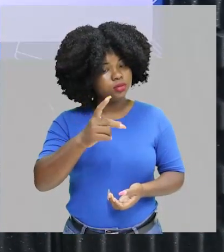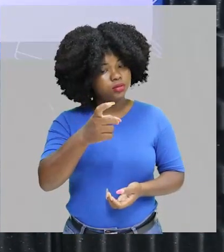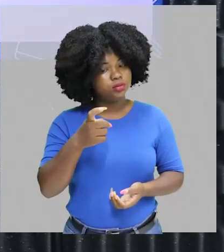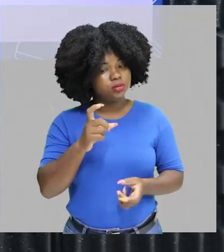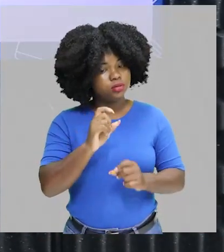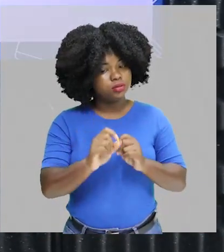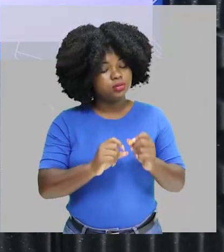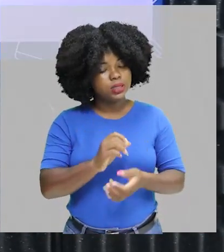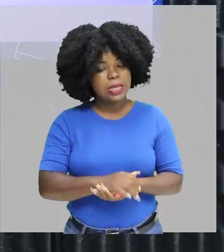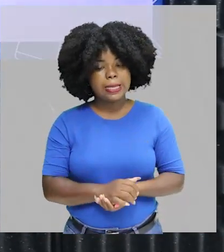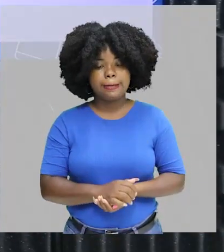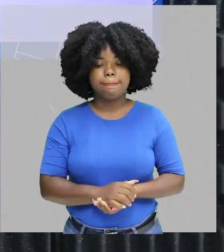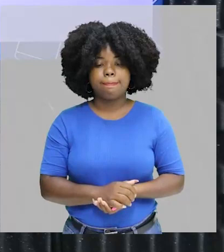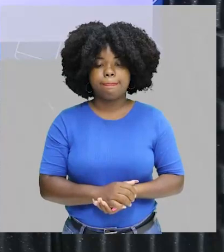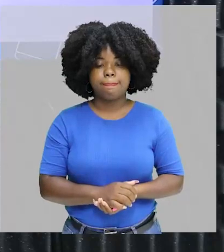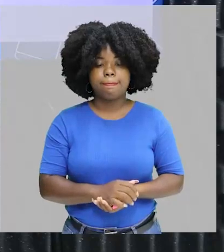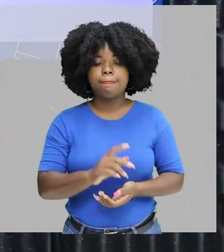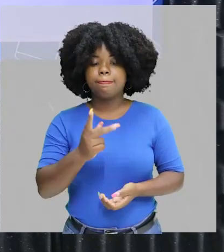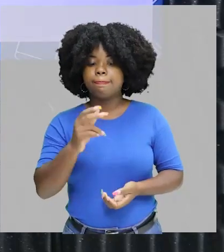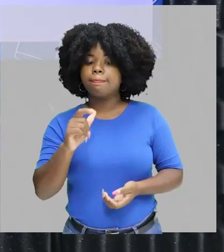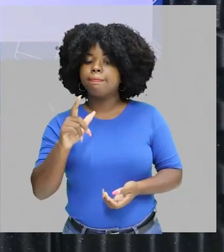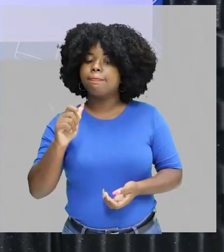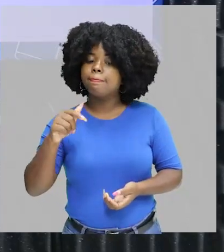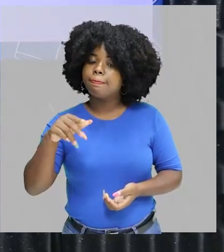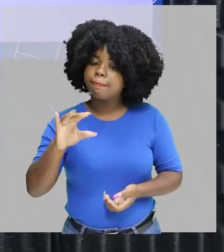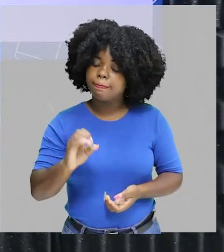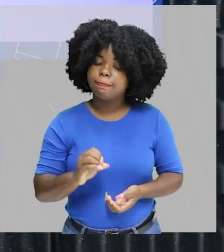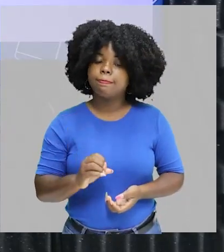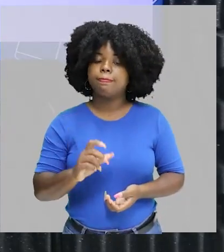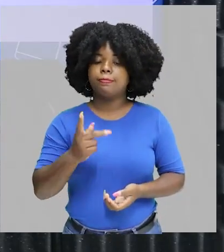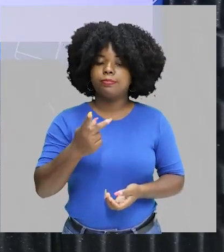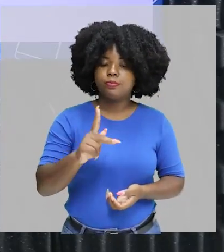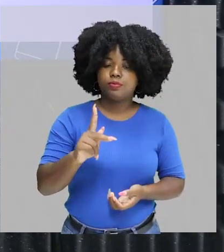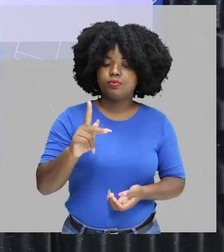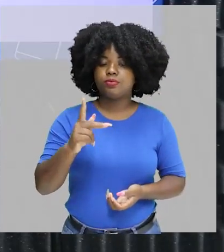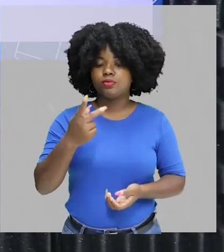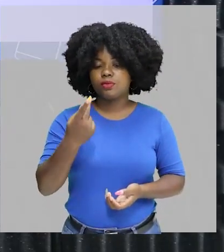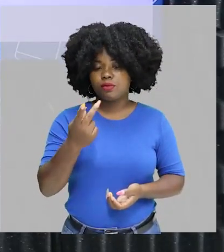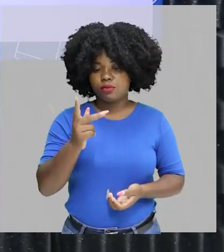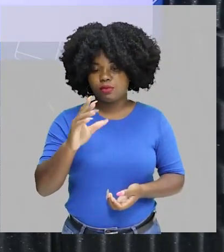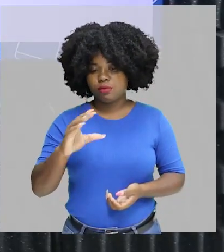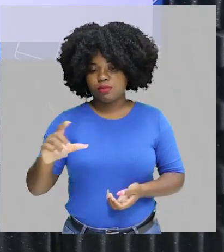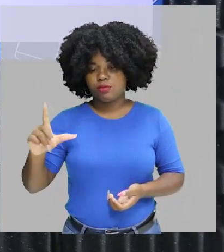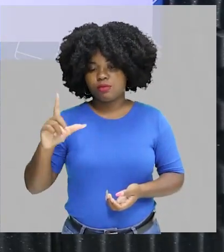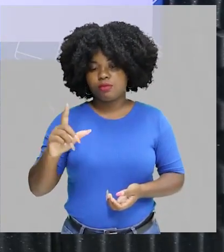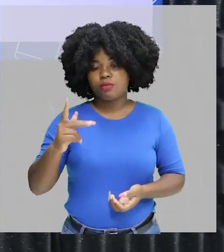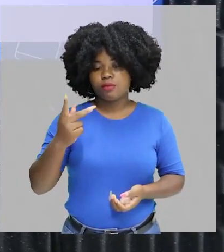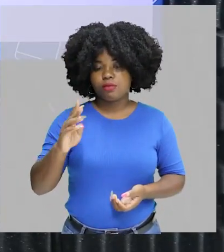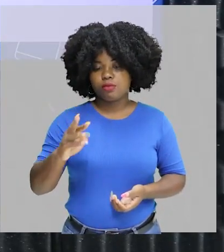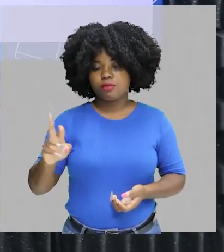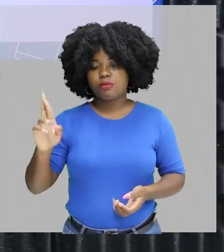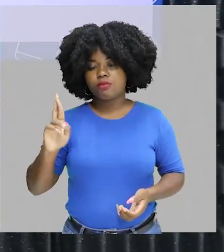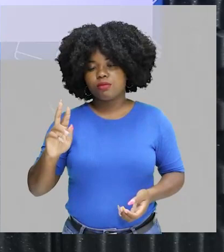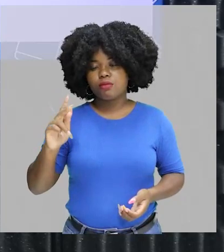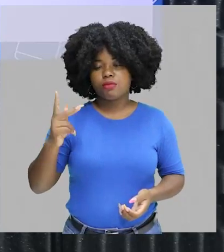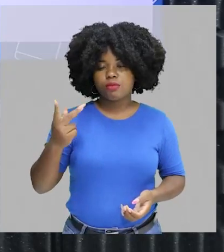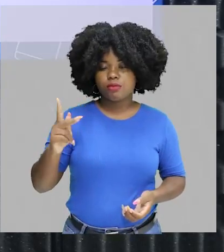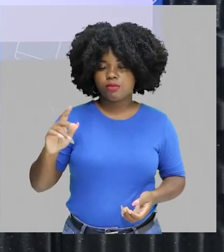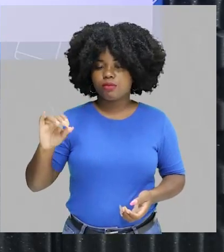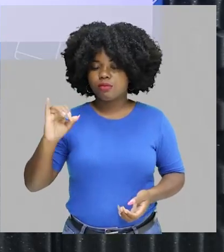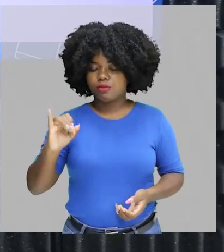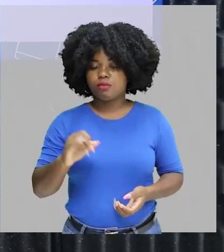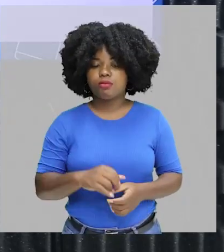quem? Representa halogênios. Então, eu vou ter o HCl, o HBr, o HI. Tudo